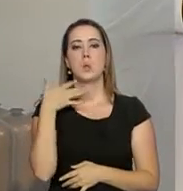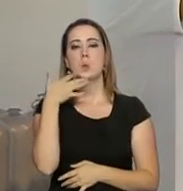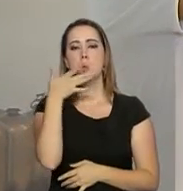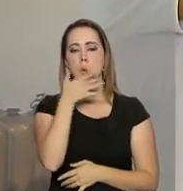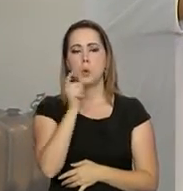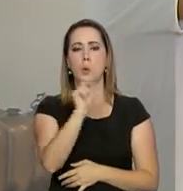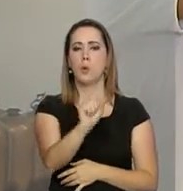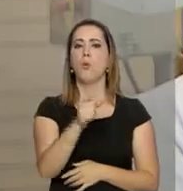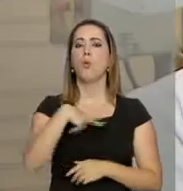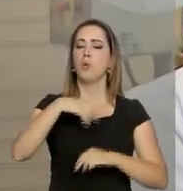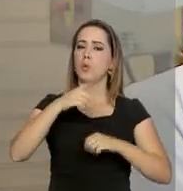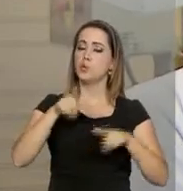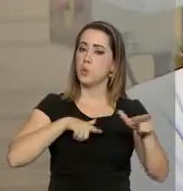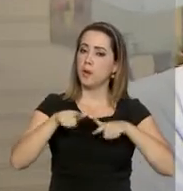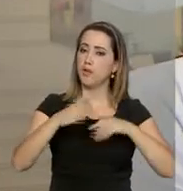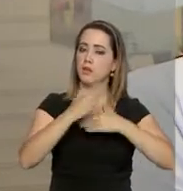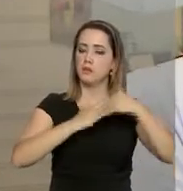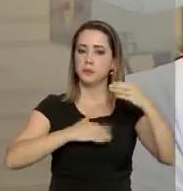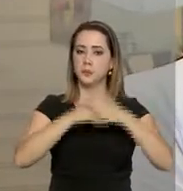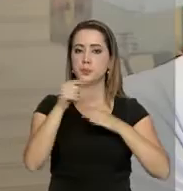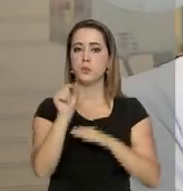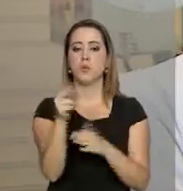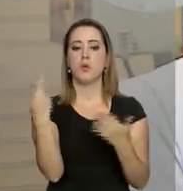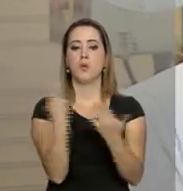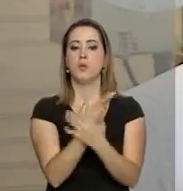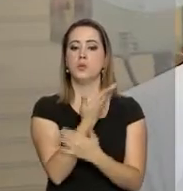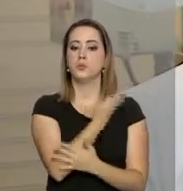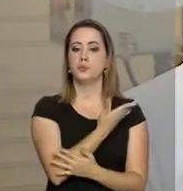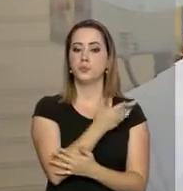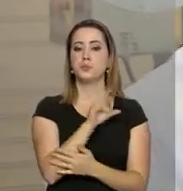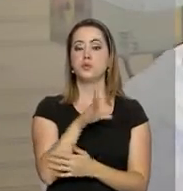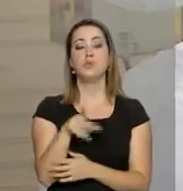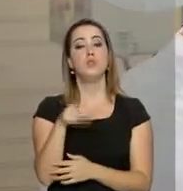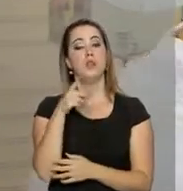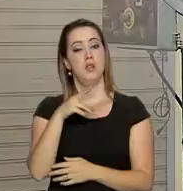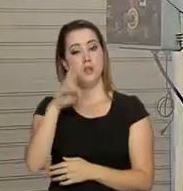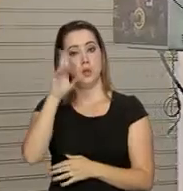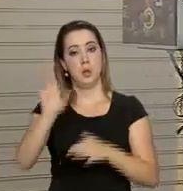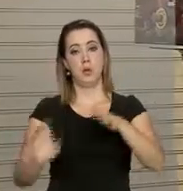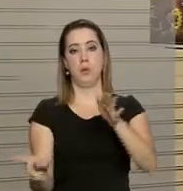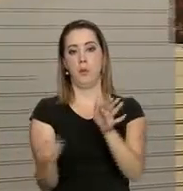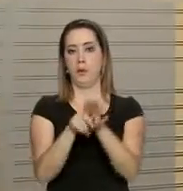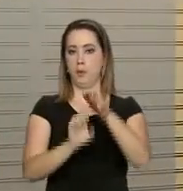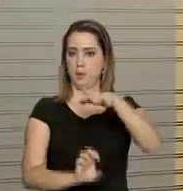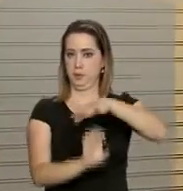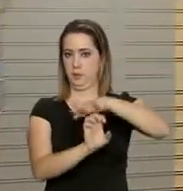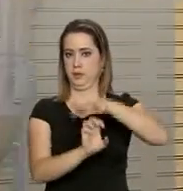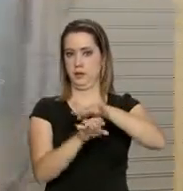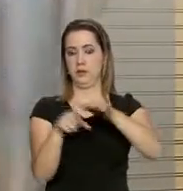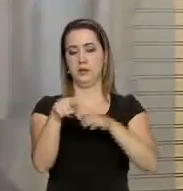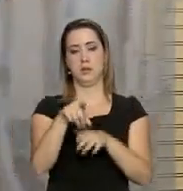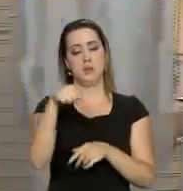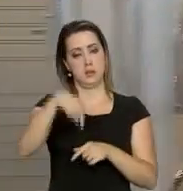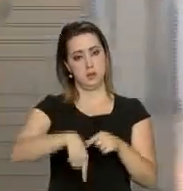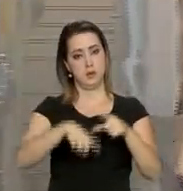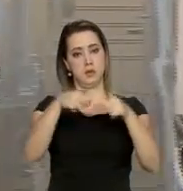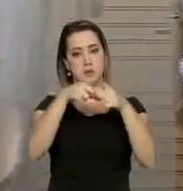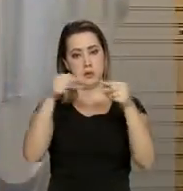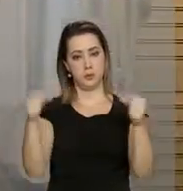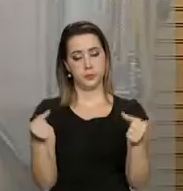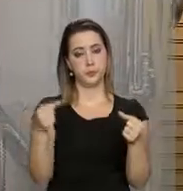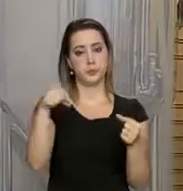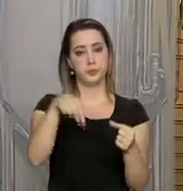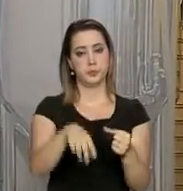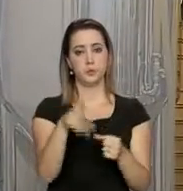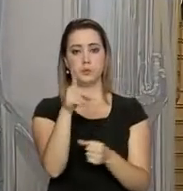transforma em profissão foi o que aconteceu com jean ele é dono dessa microcervejaria em vicente pires a 19